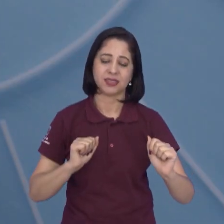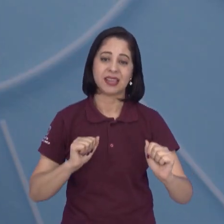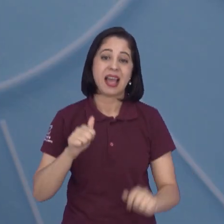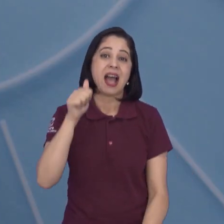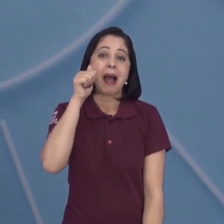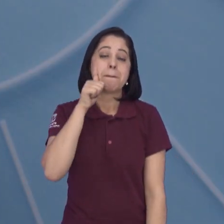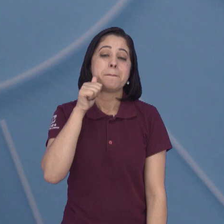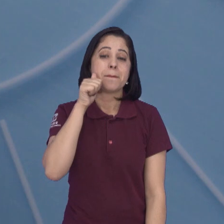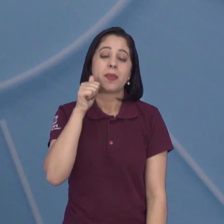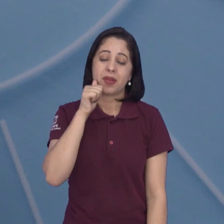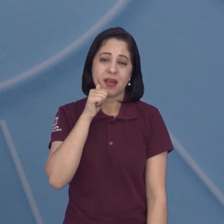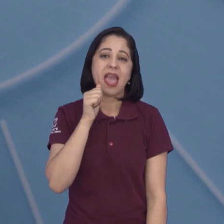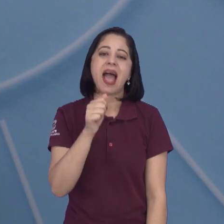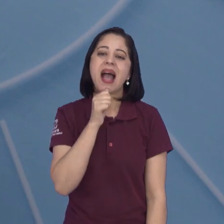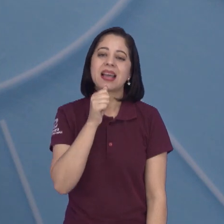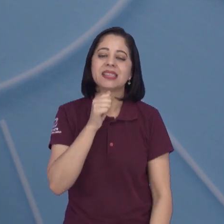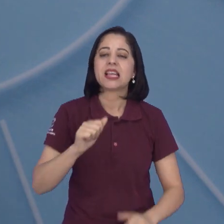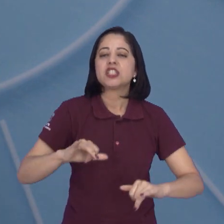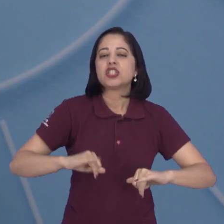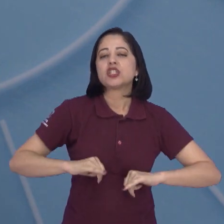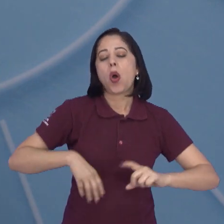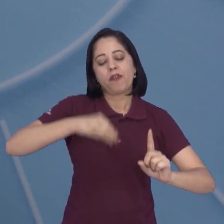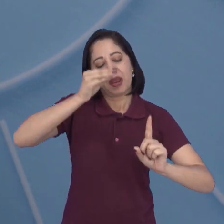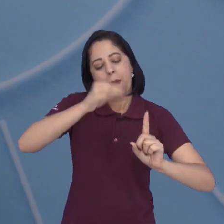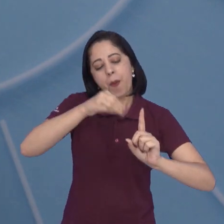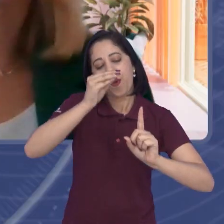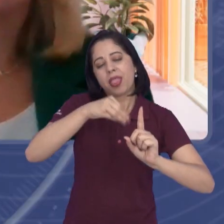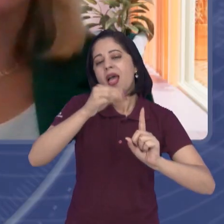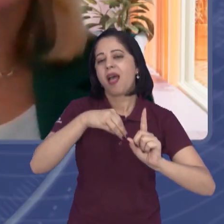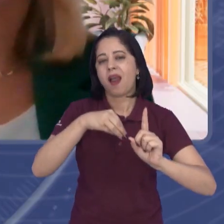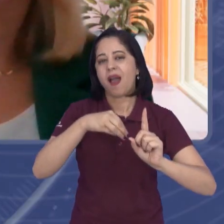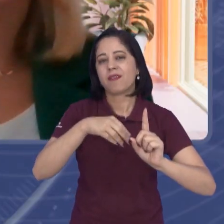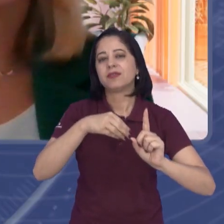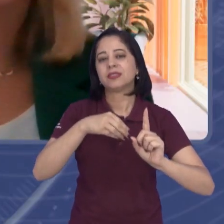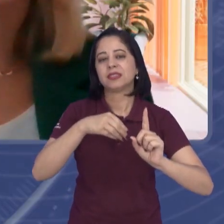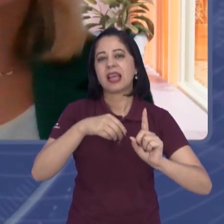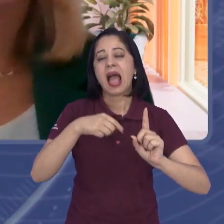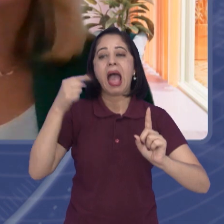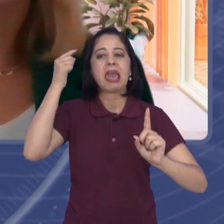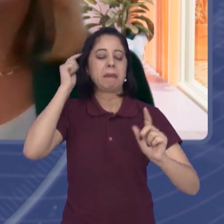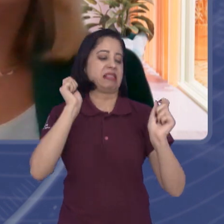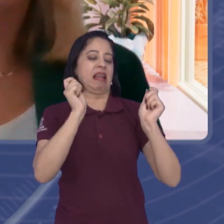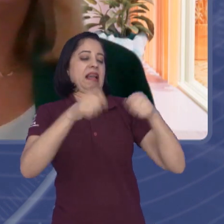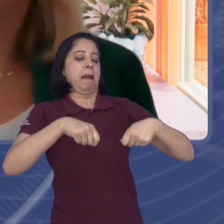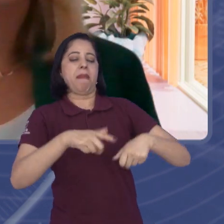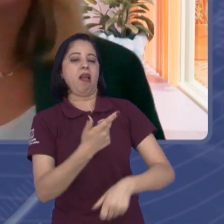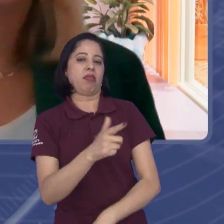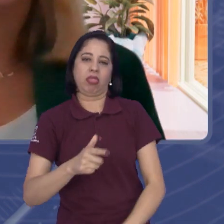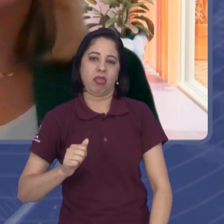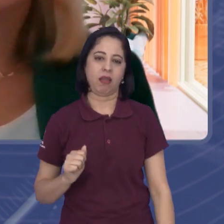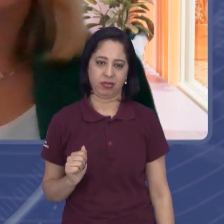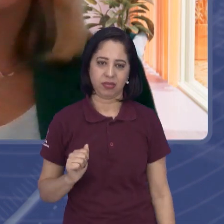né? Infelizmente, como mais vulnerável, menos capaz, né? Então, isso acaba recaindo, né? Tem